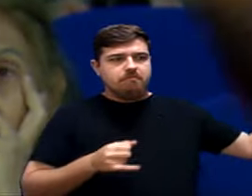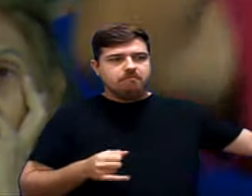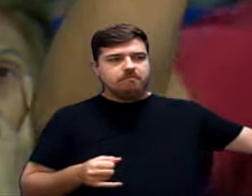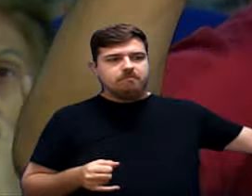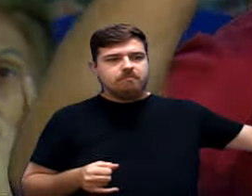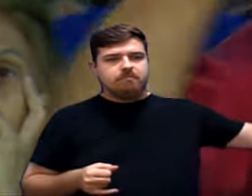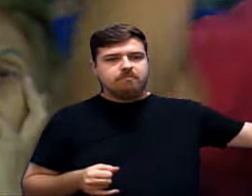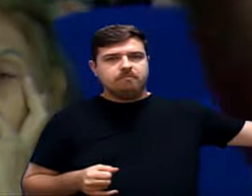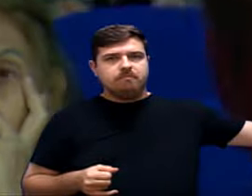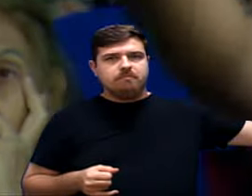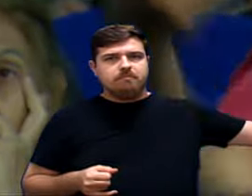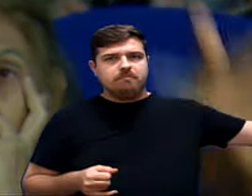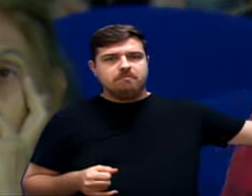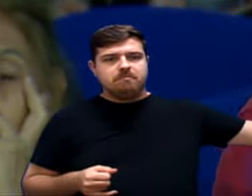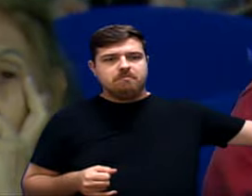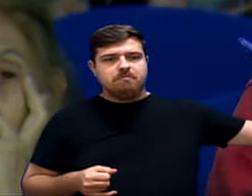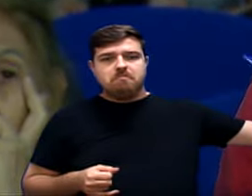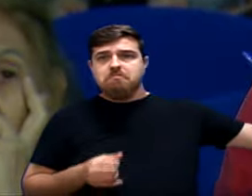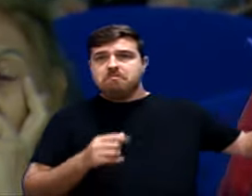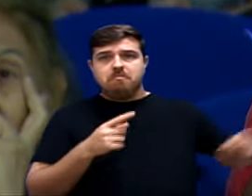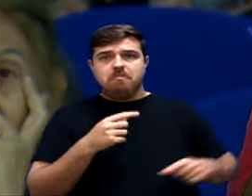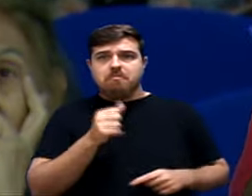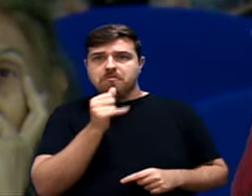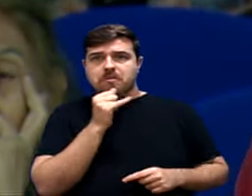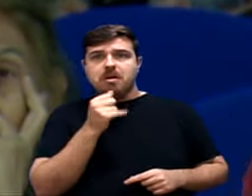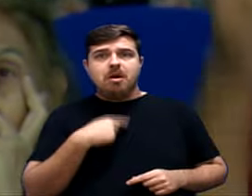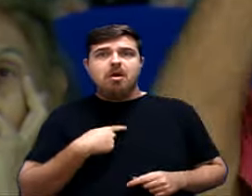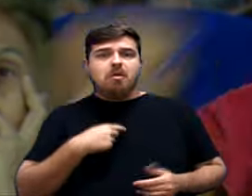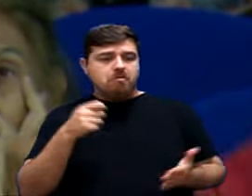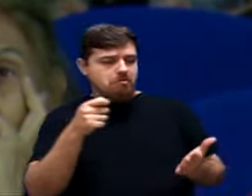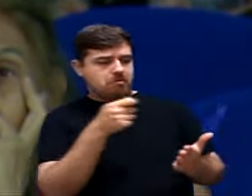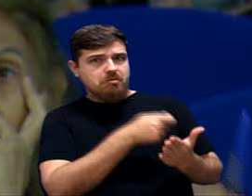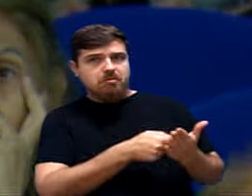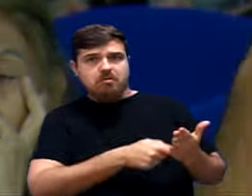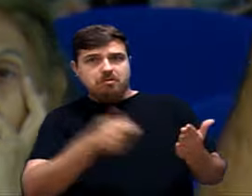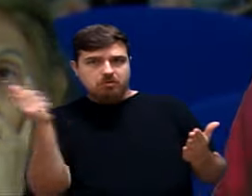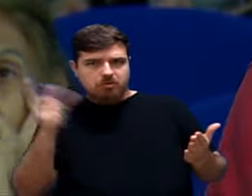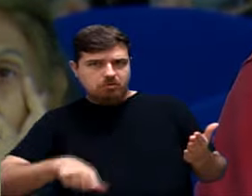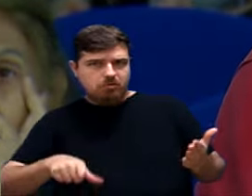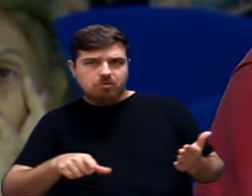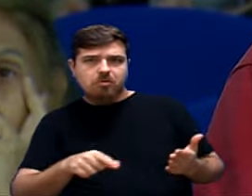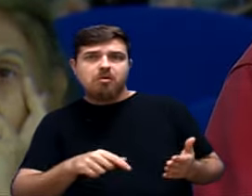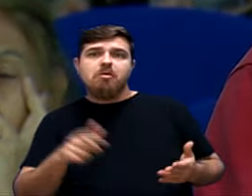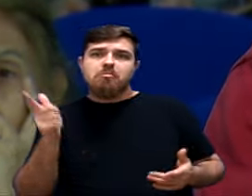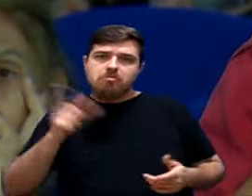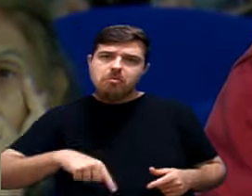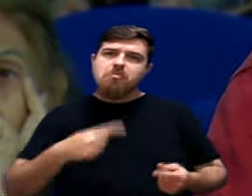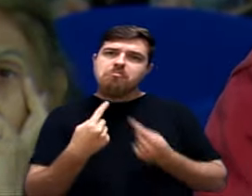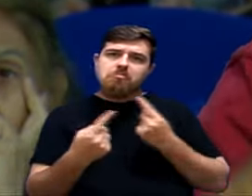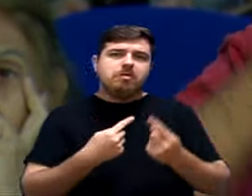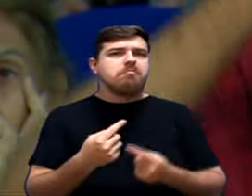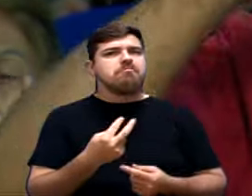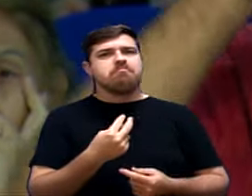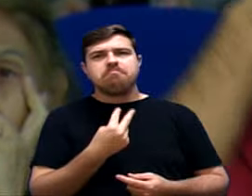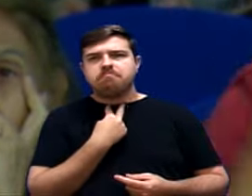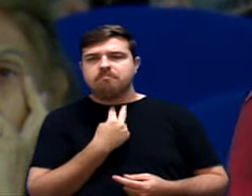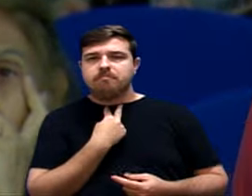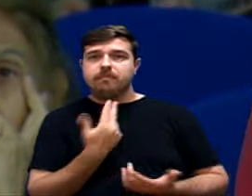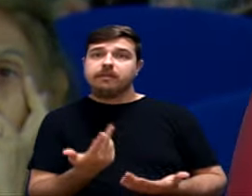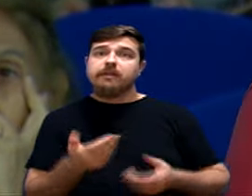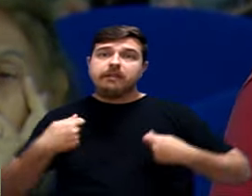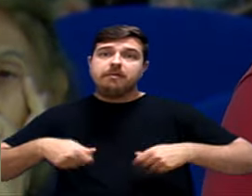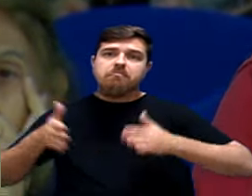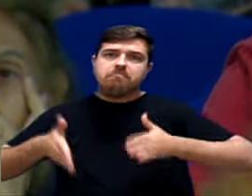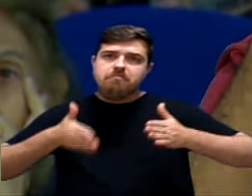e eu não tenho a possibilidade de Me re ver para continuar o raciocínio o debate com a população ele precisa ter feito de uma maneira que as contribuições sejam